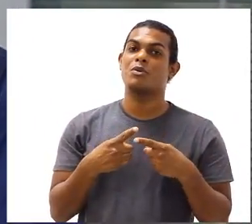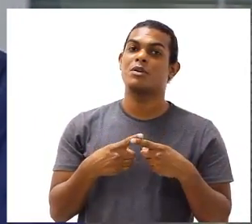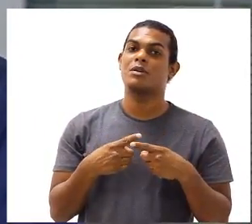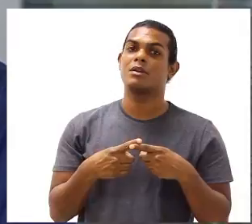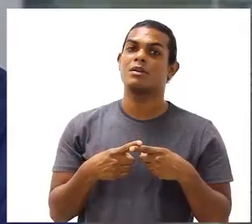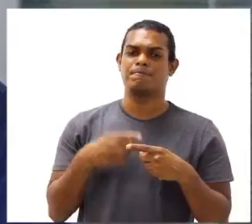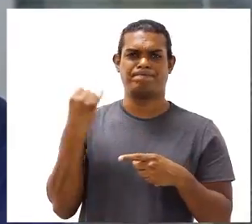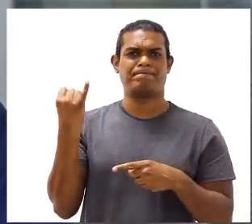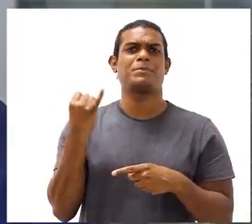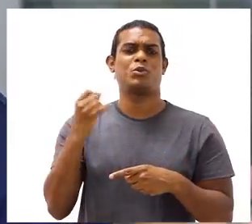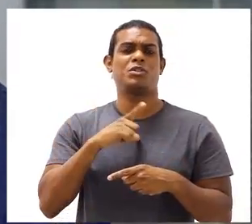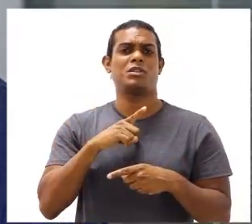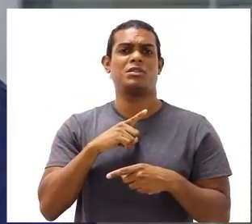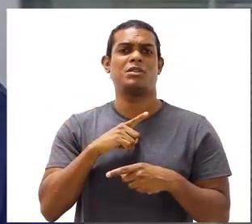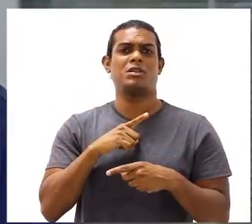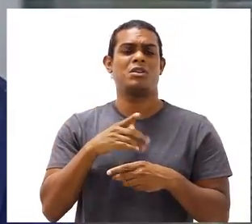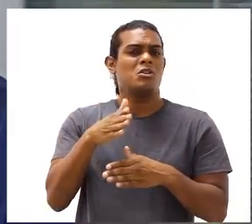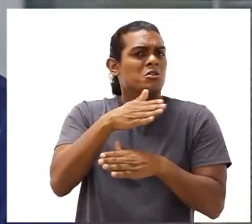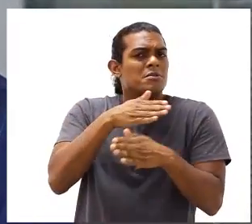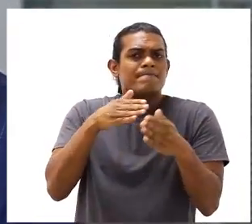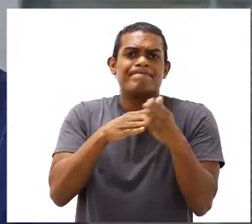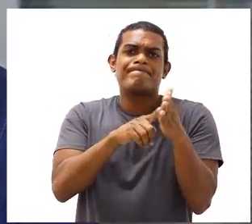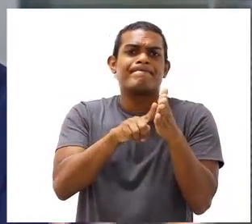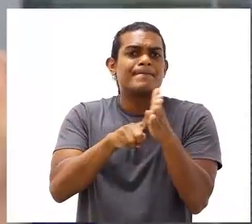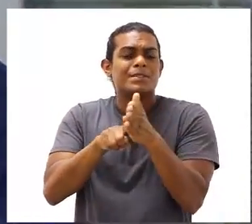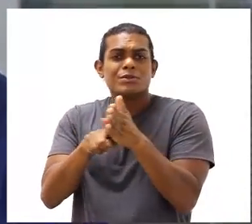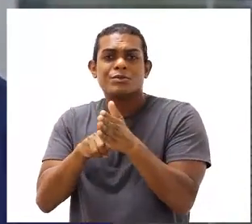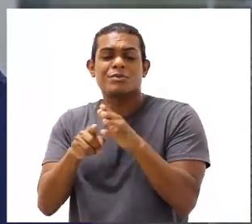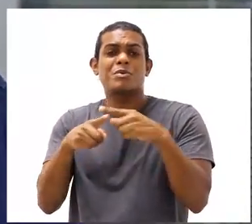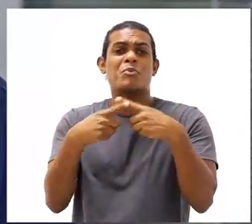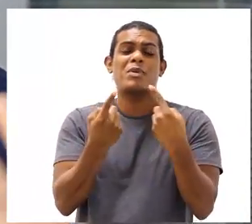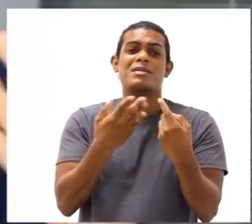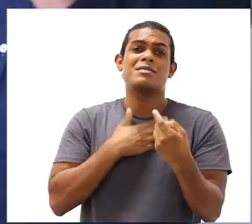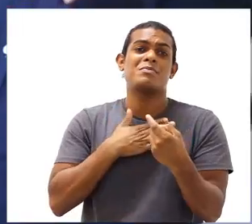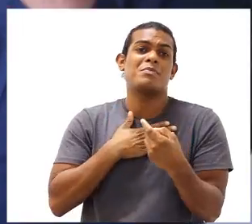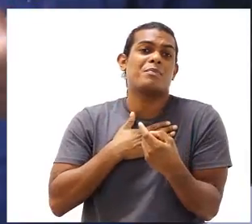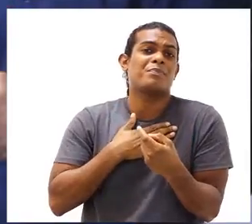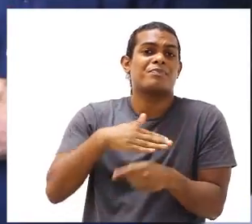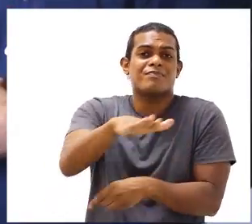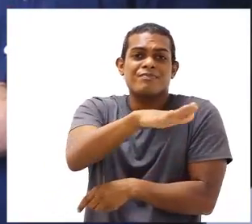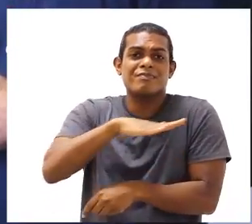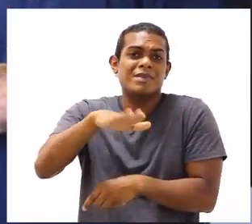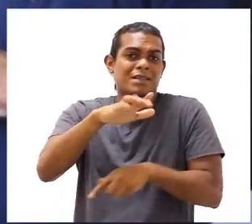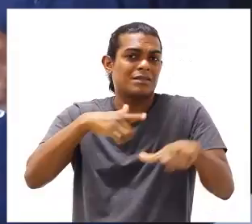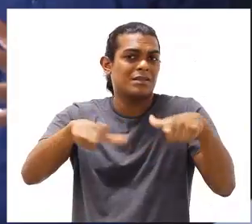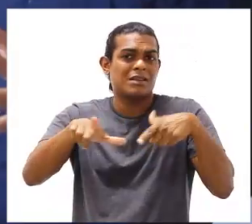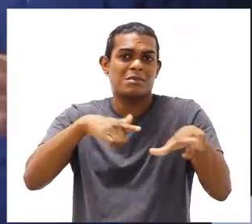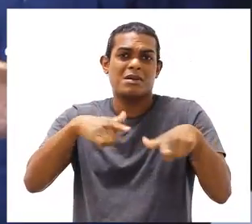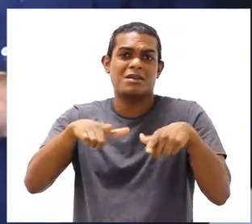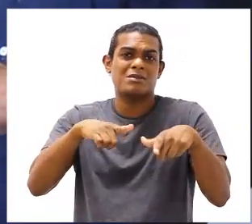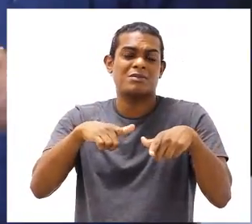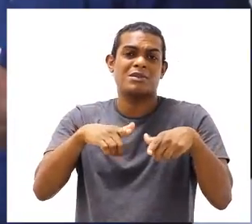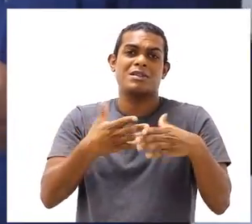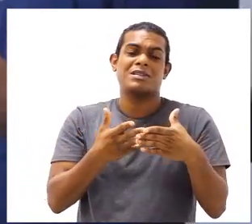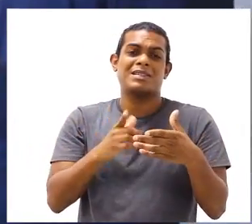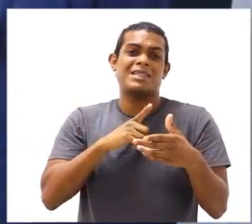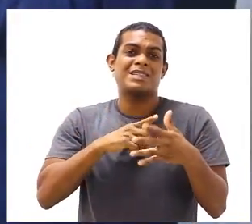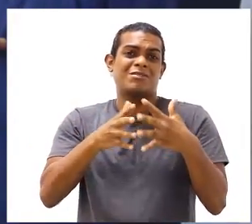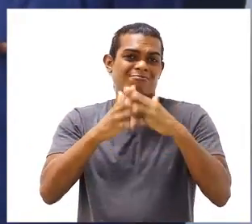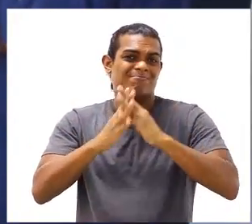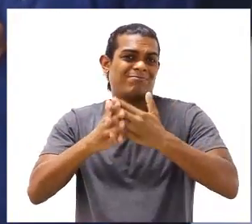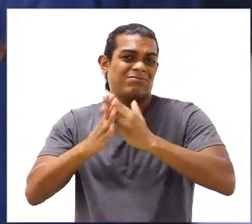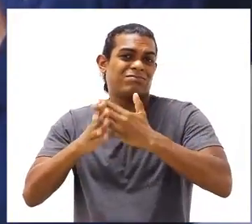as possíveis informações se eu não tenho esse ambiente informacional articulado, sozinho não vai. Nem vai